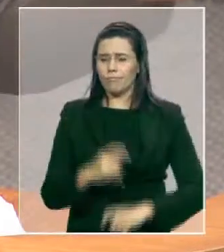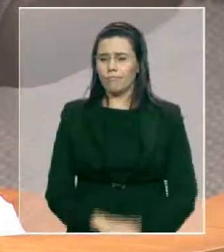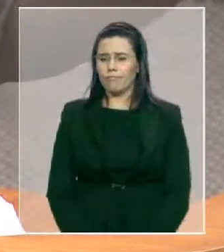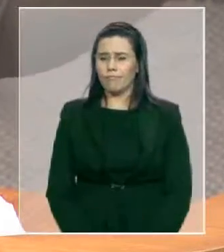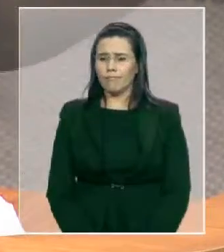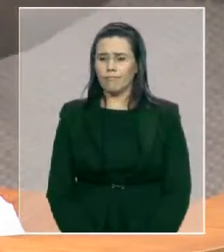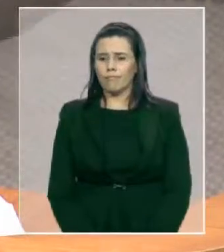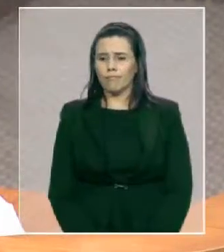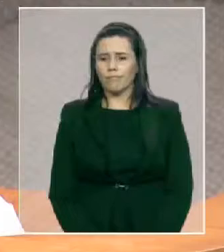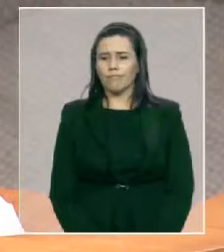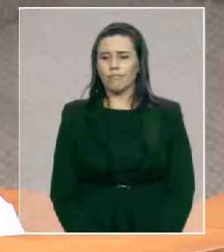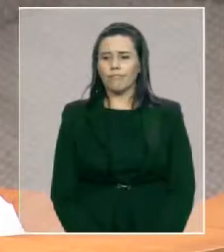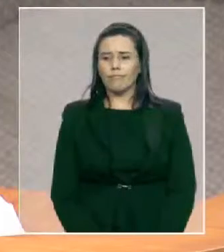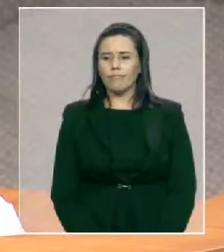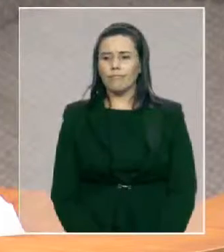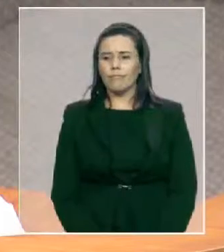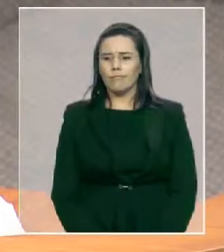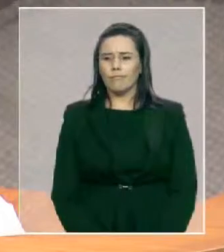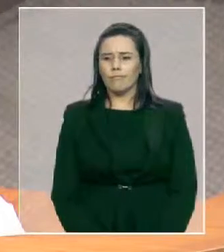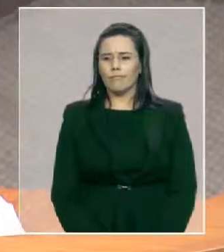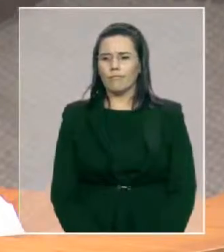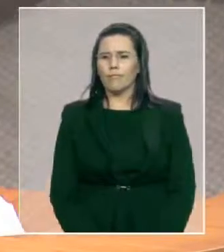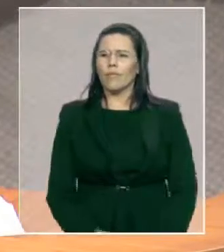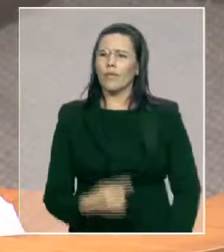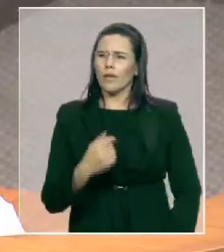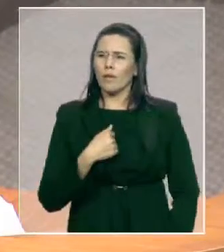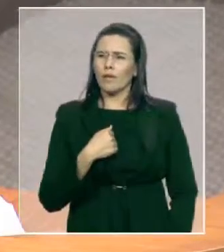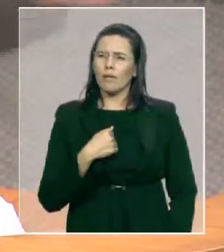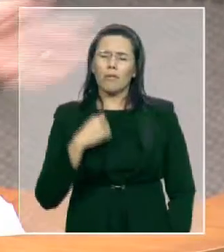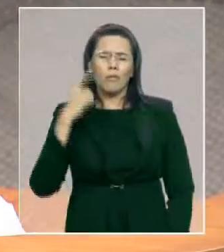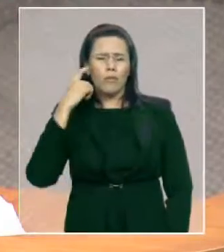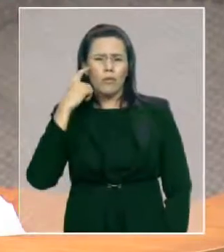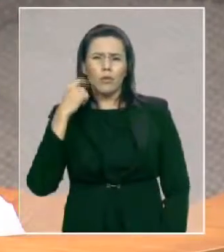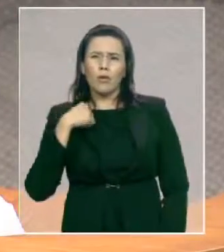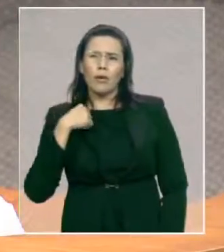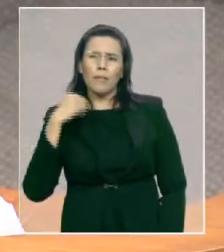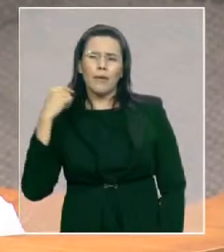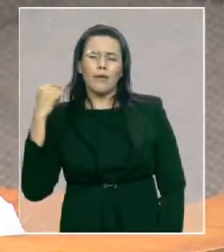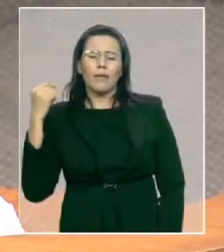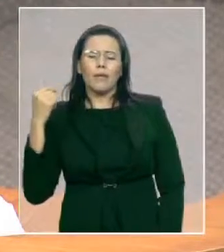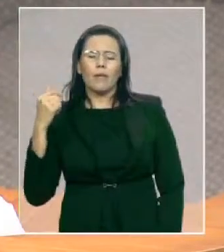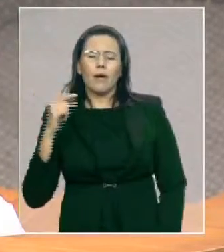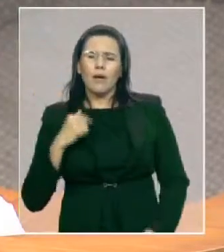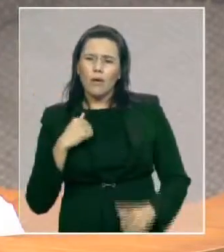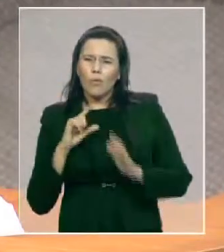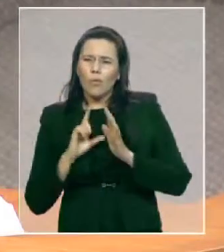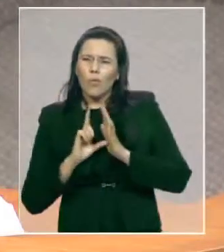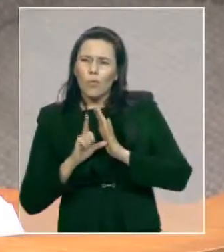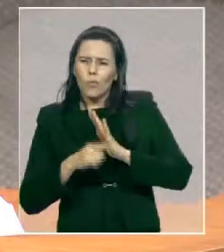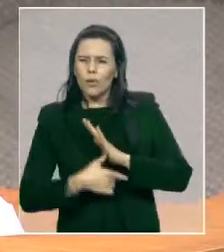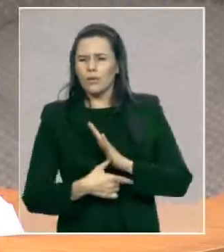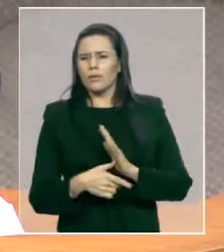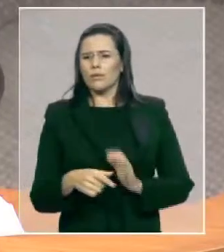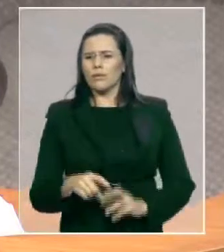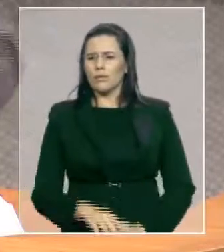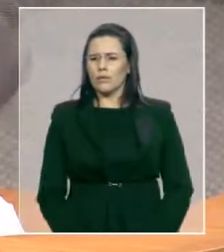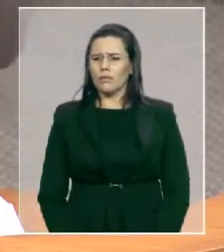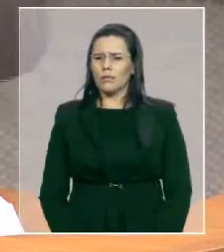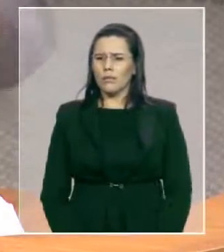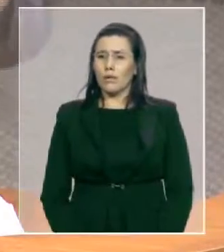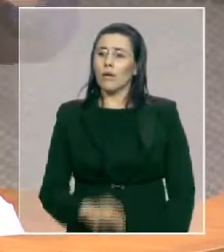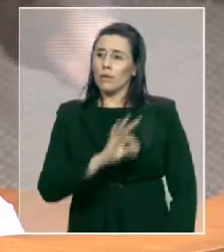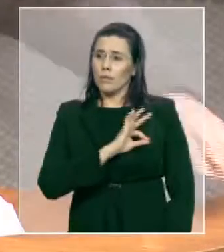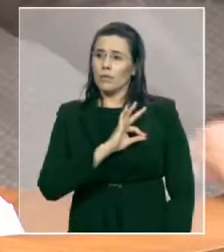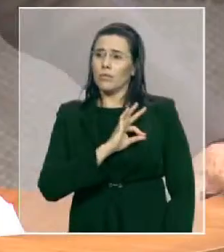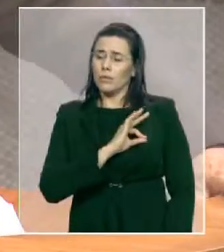que eu estou vivendo o século atrasado? Porque a polícia militar, a base era hierarquia e disciplina. E eu